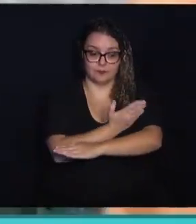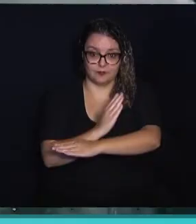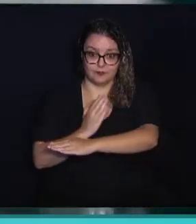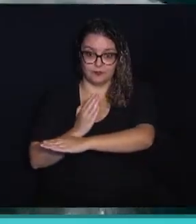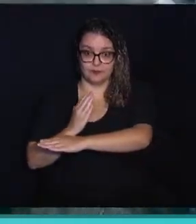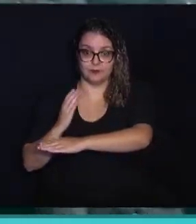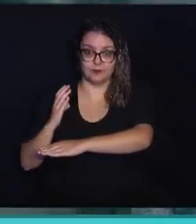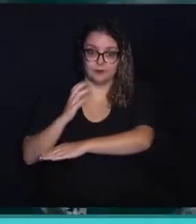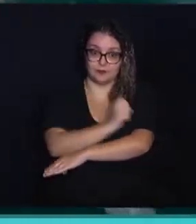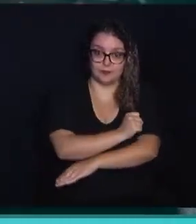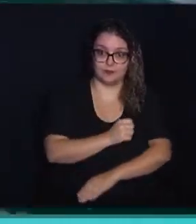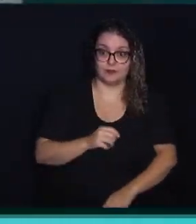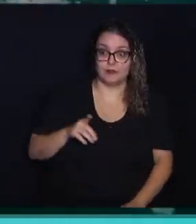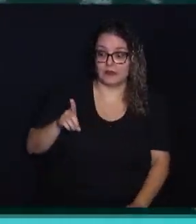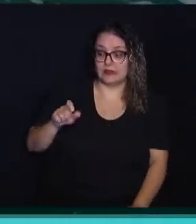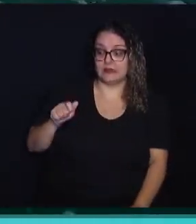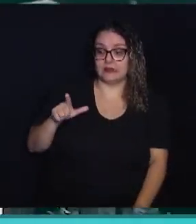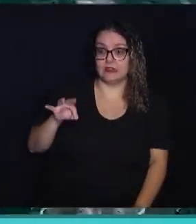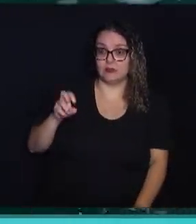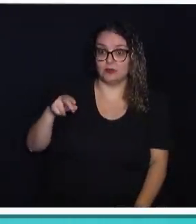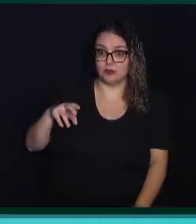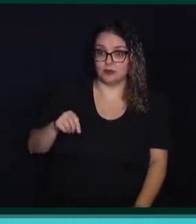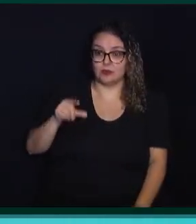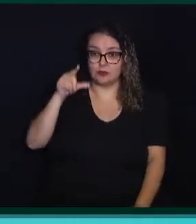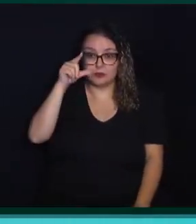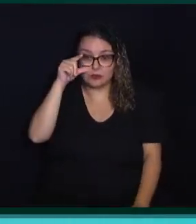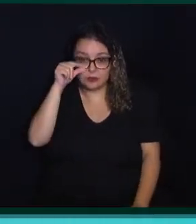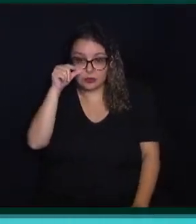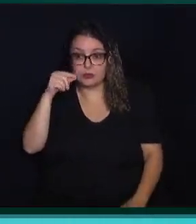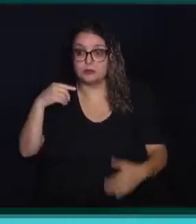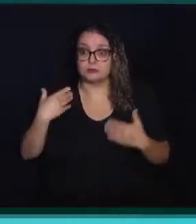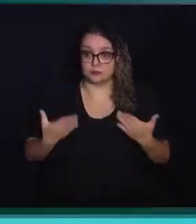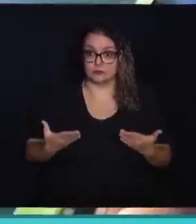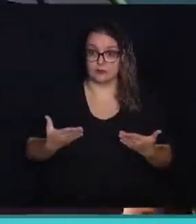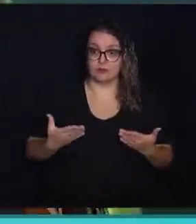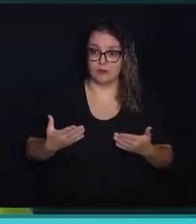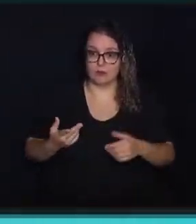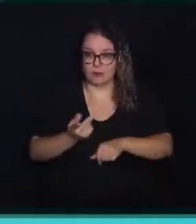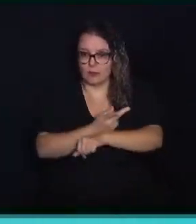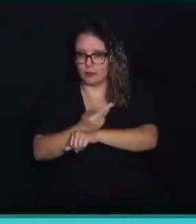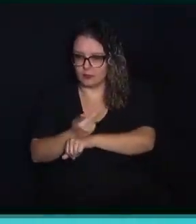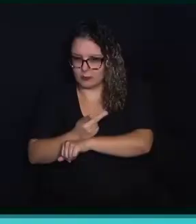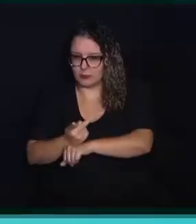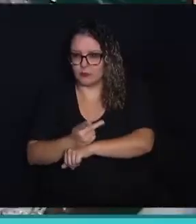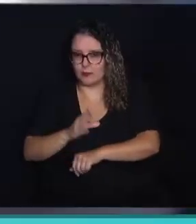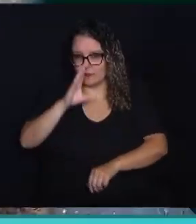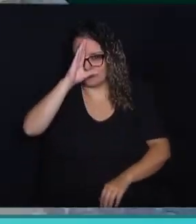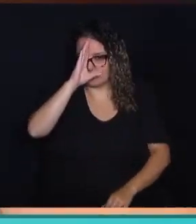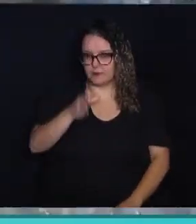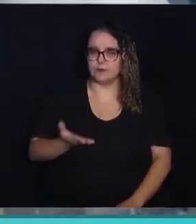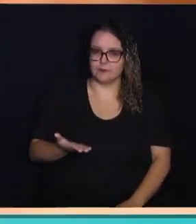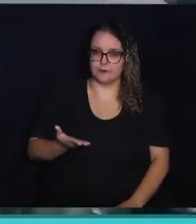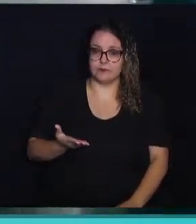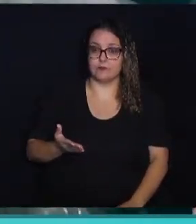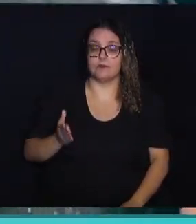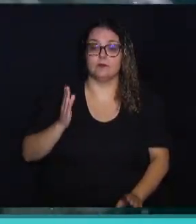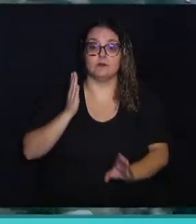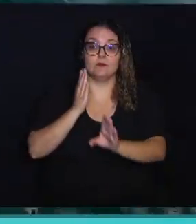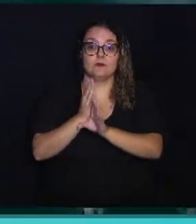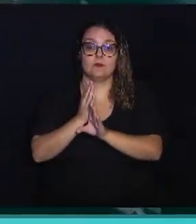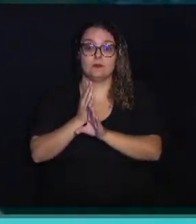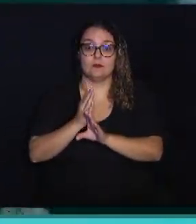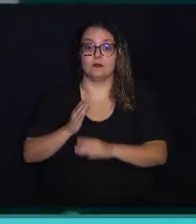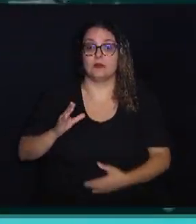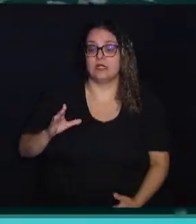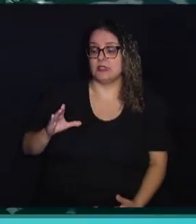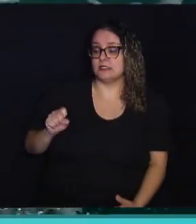de tubarão. Os tubarões são daltônicos e de baixa visão. Assim, sua caçada é orientada principalmente